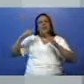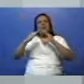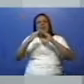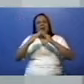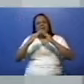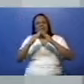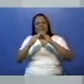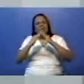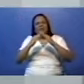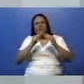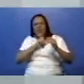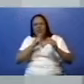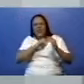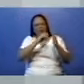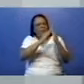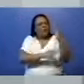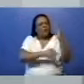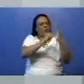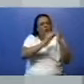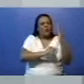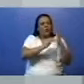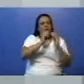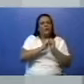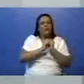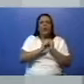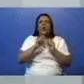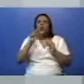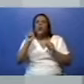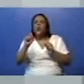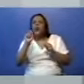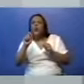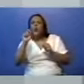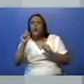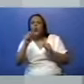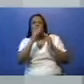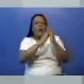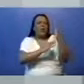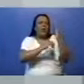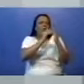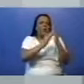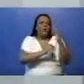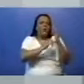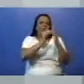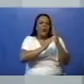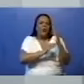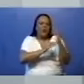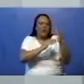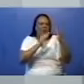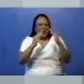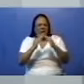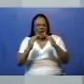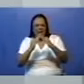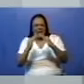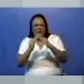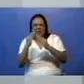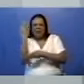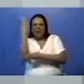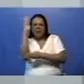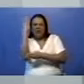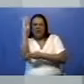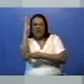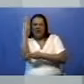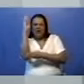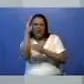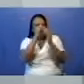pintadas, e eu pergunto. Quem ou o que foram pintadas? Antigas casas de madeira. Então, tudo isso é o